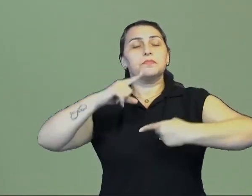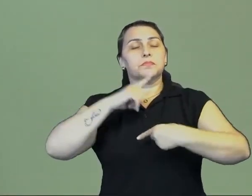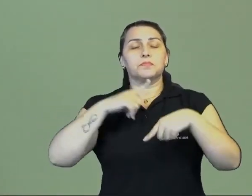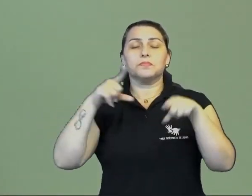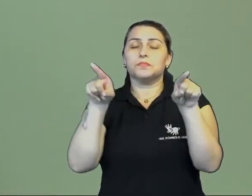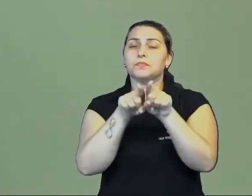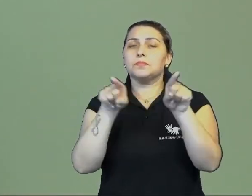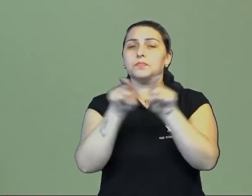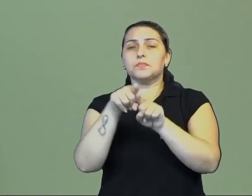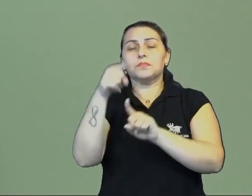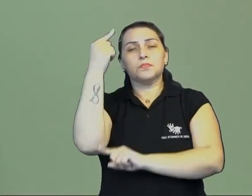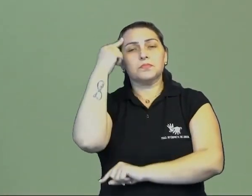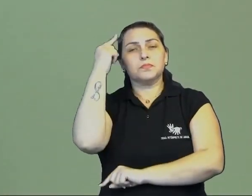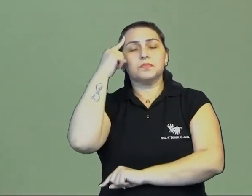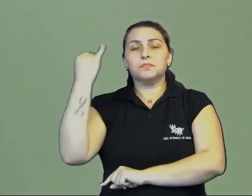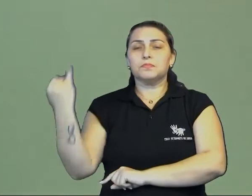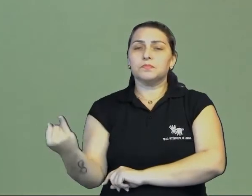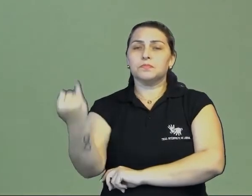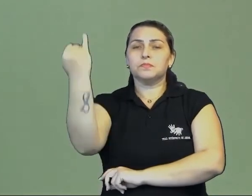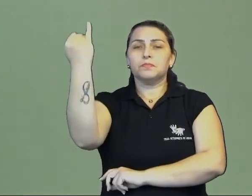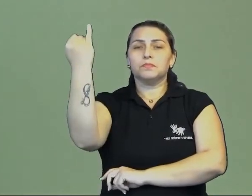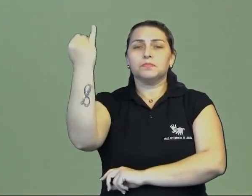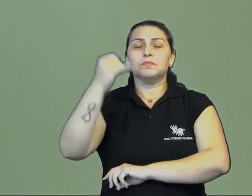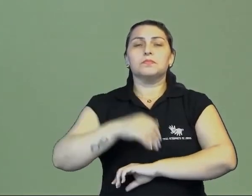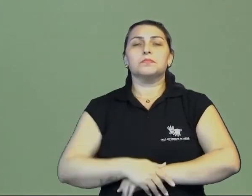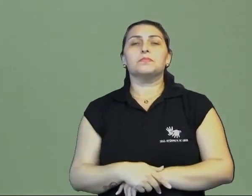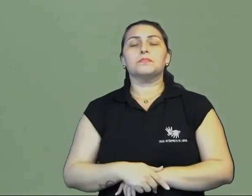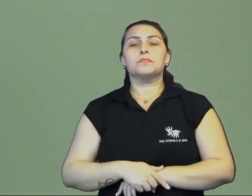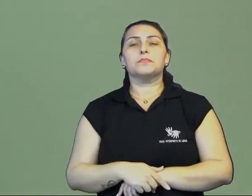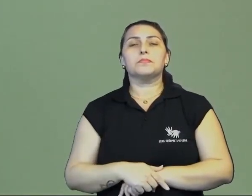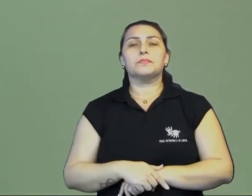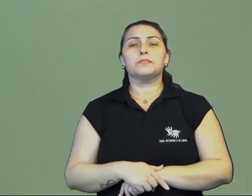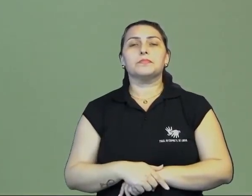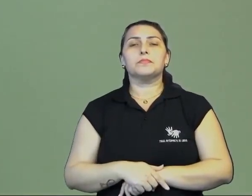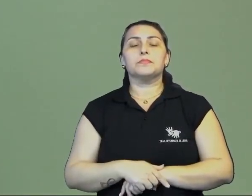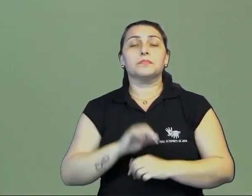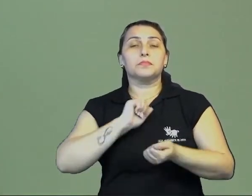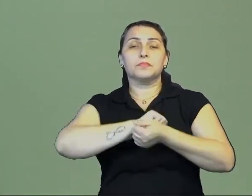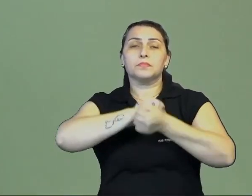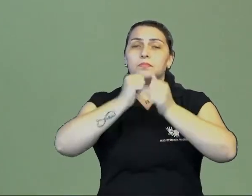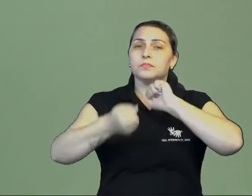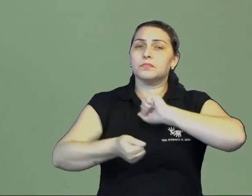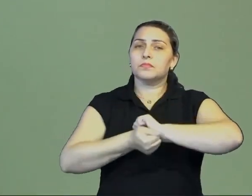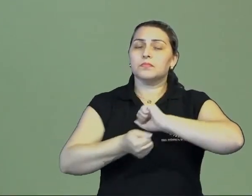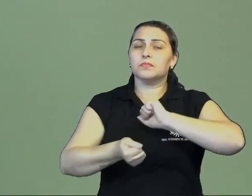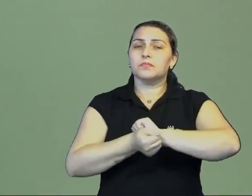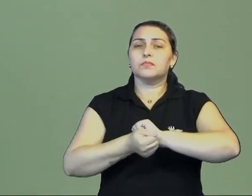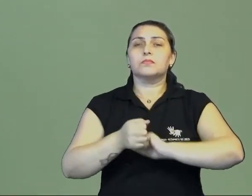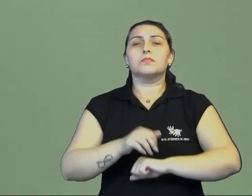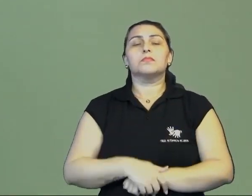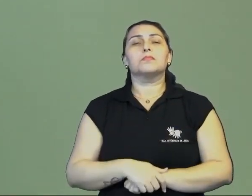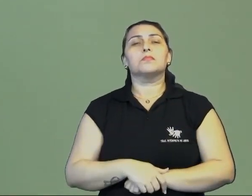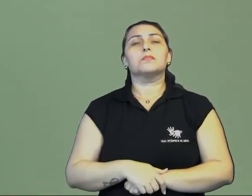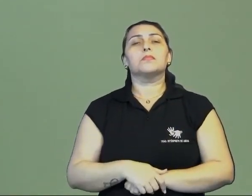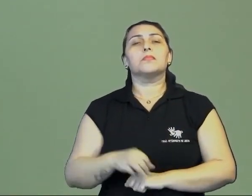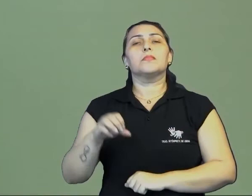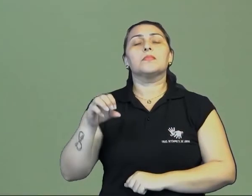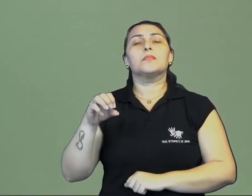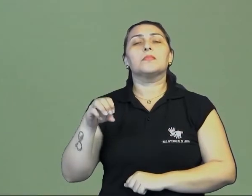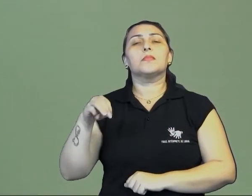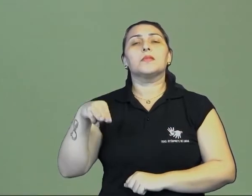também um pensador muito importante que ele vai estar associado a tudo isso, é